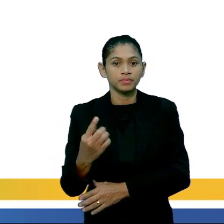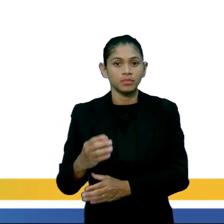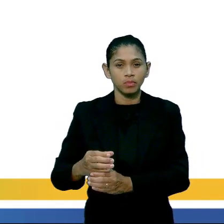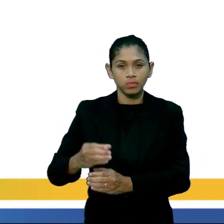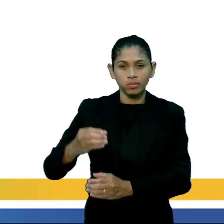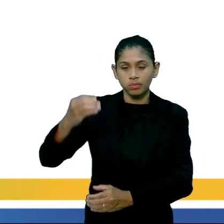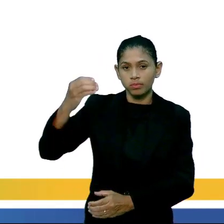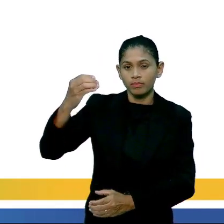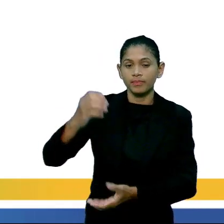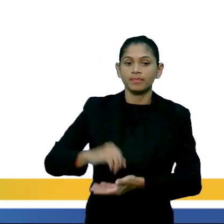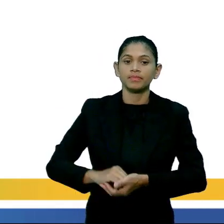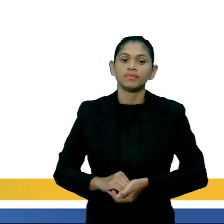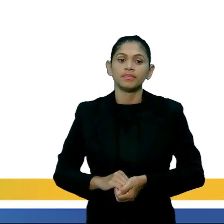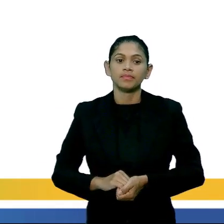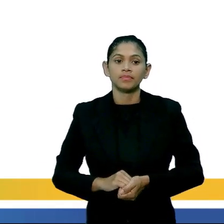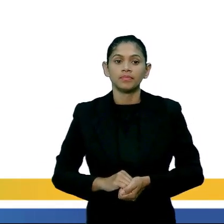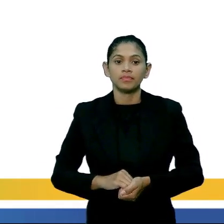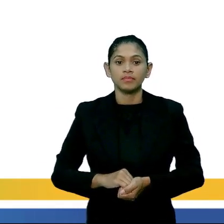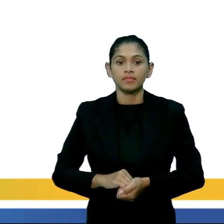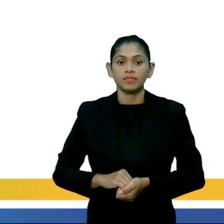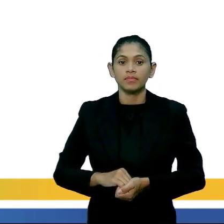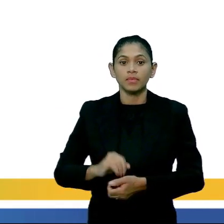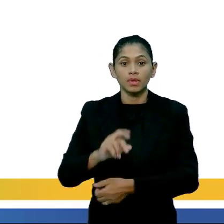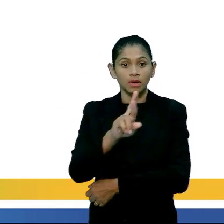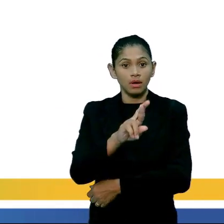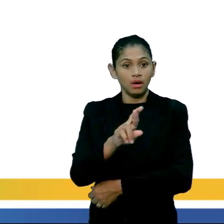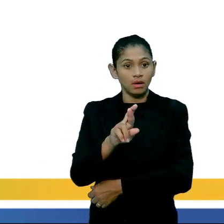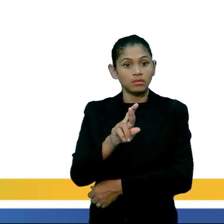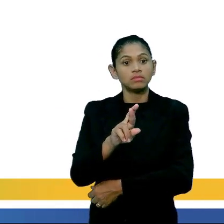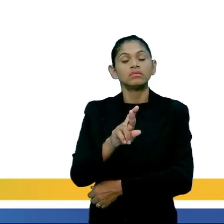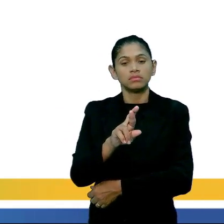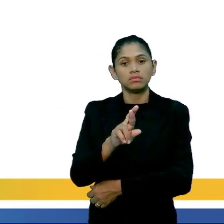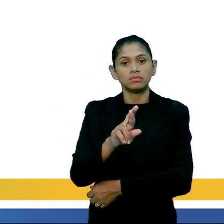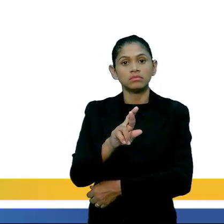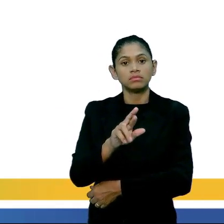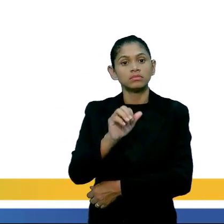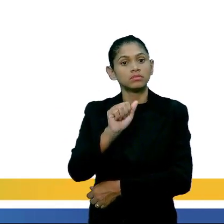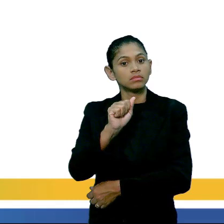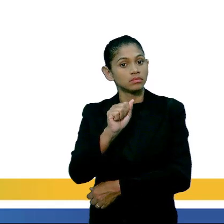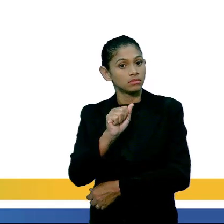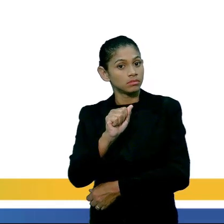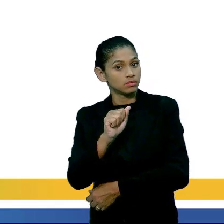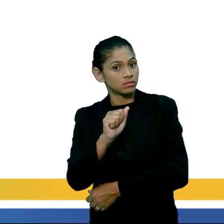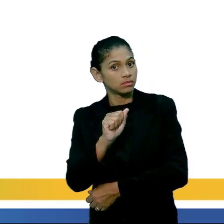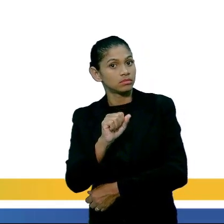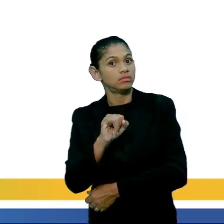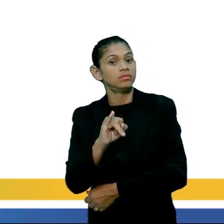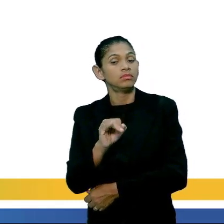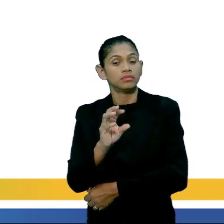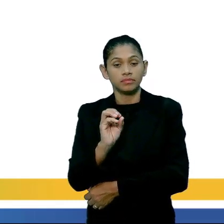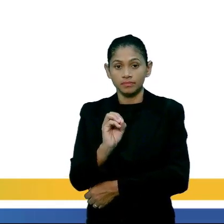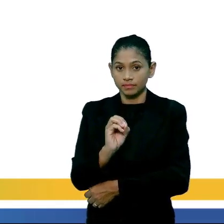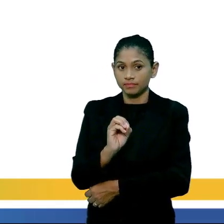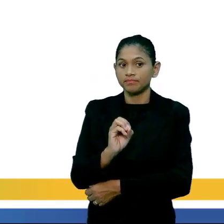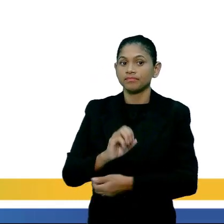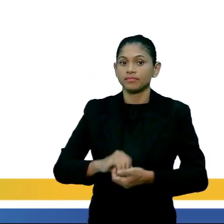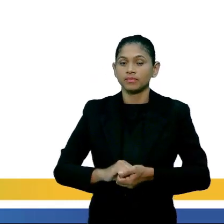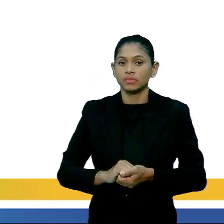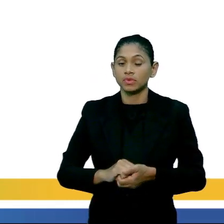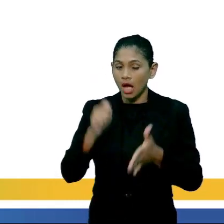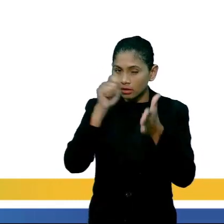4 centímetros. Então, nós temos aí a fórmula. Se você quiser, anote essa fórmula para uma